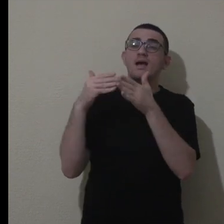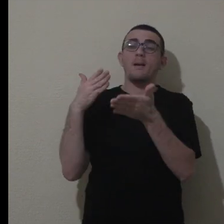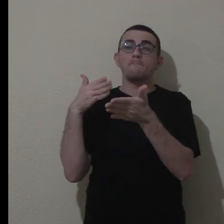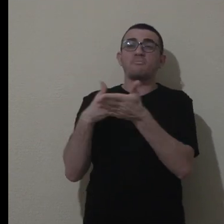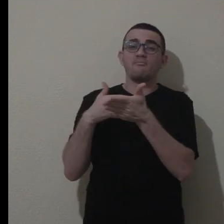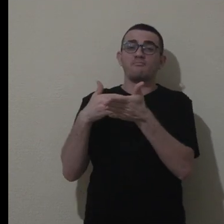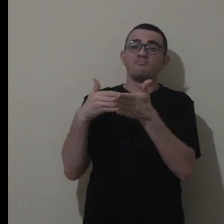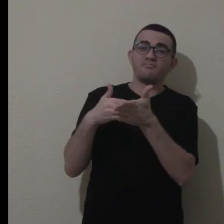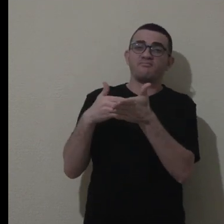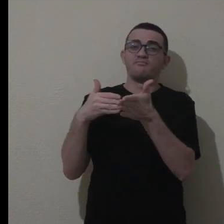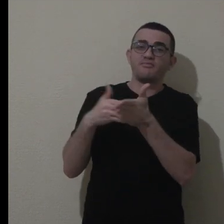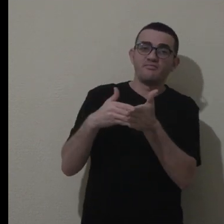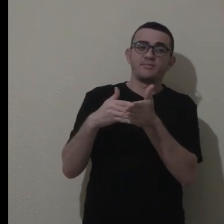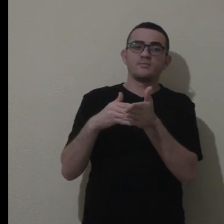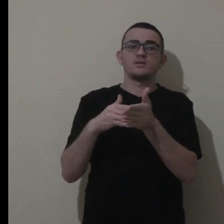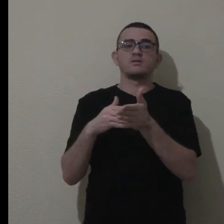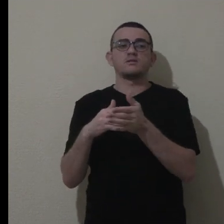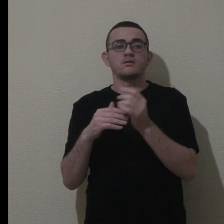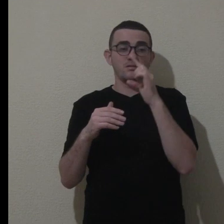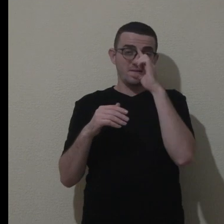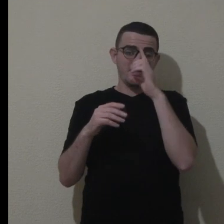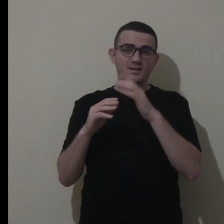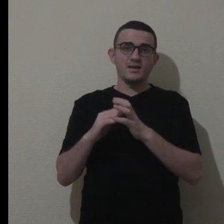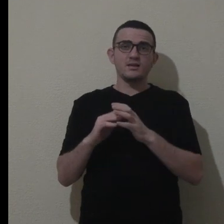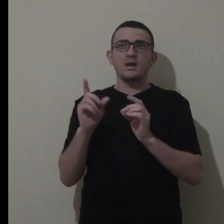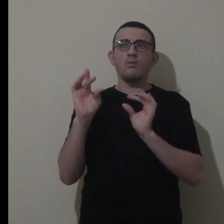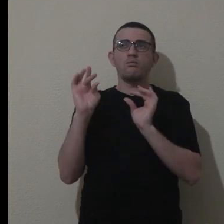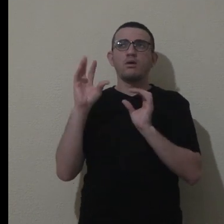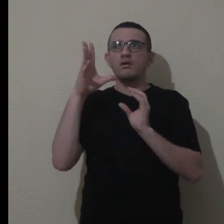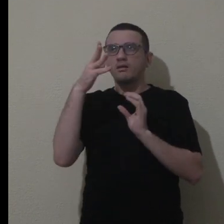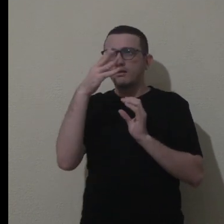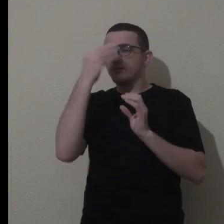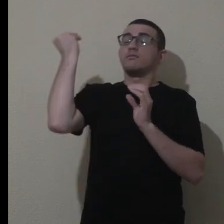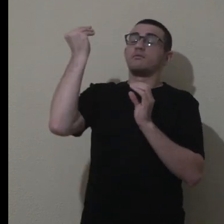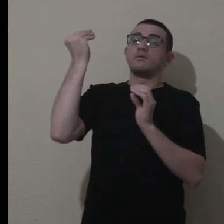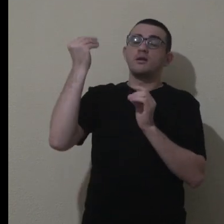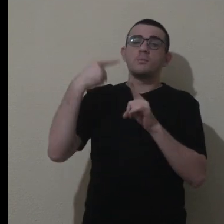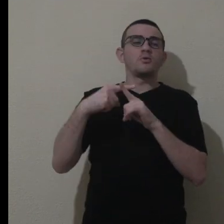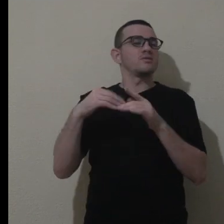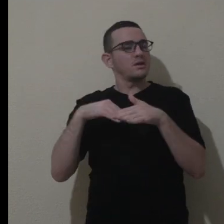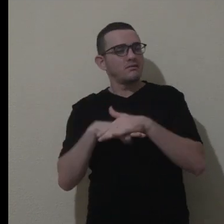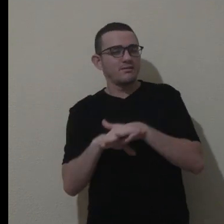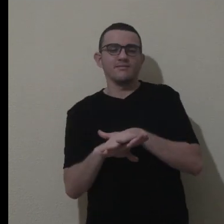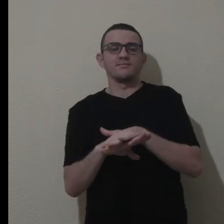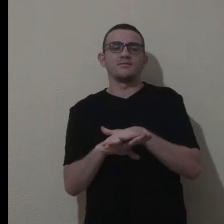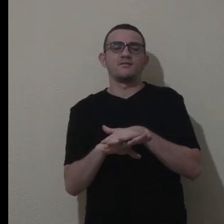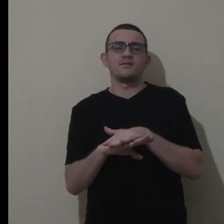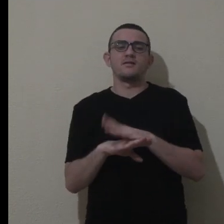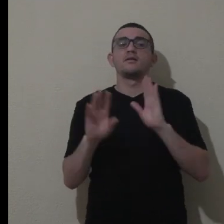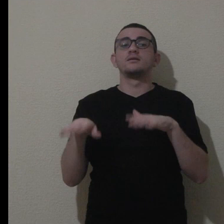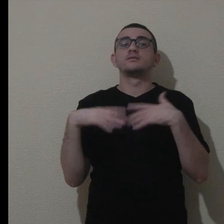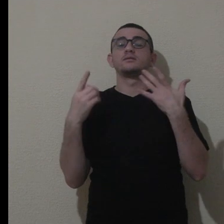ter falhas. Né? Falhas cognitivas, pequenos lapsos. Porque você tem mais reserva.